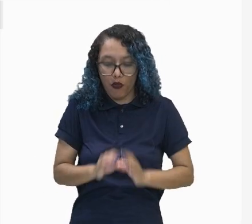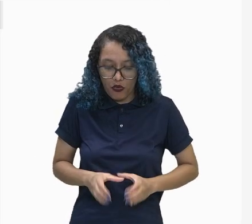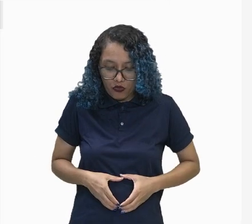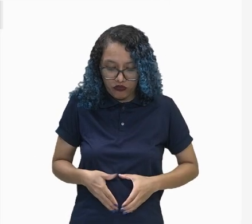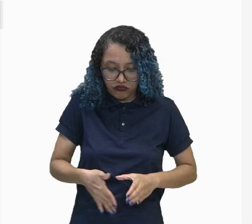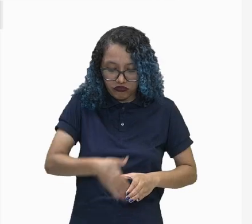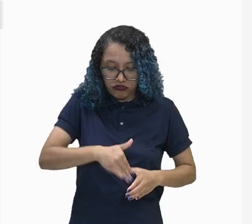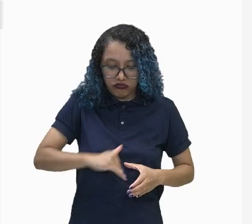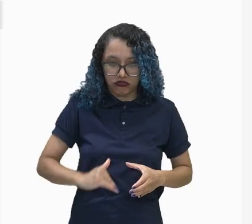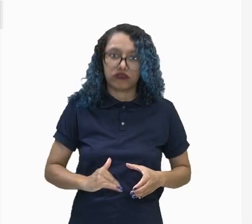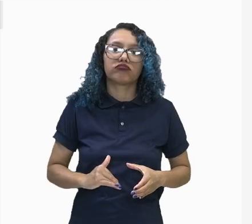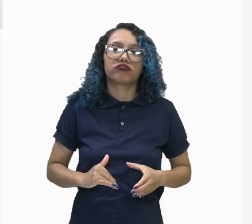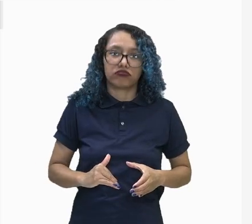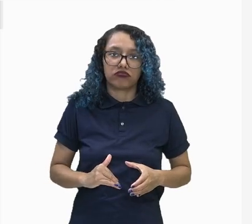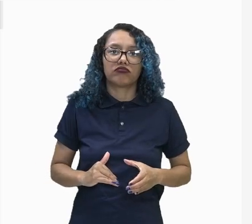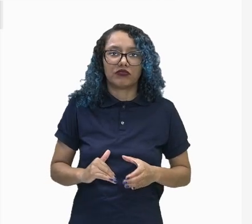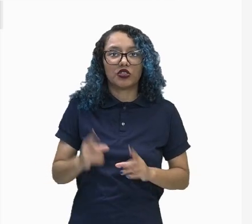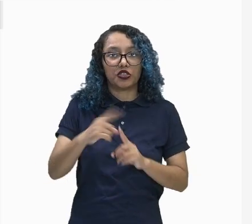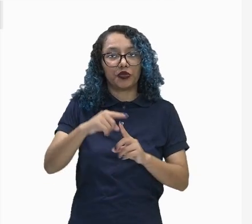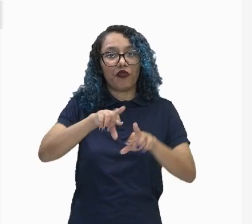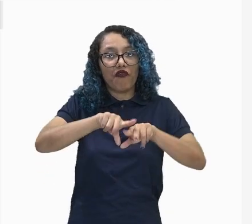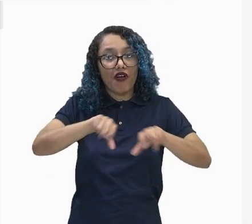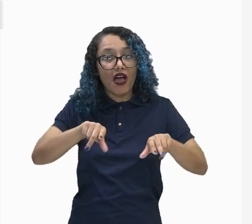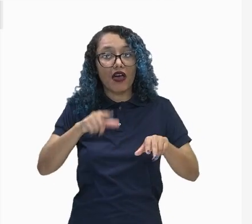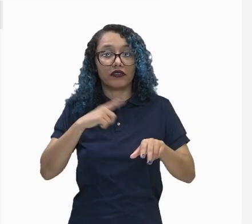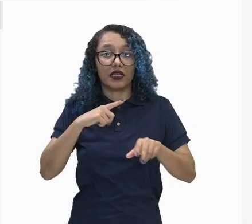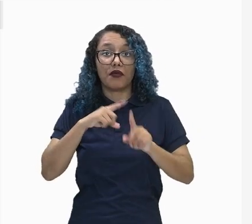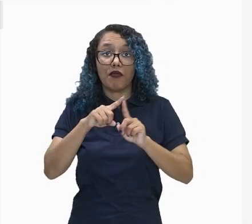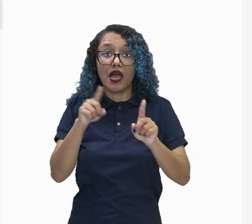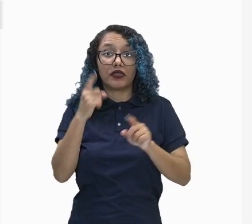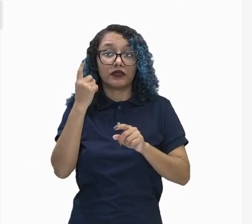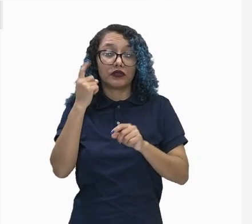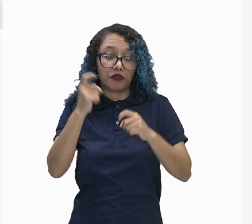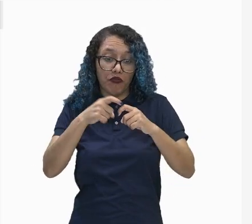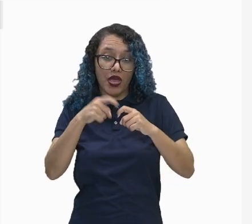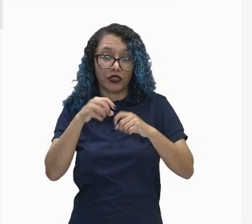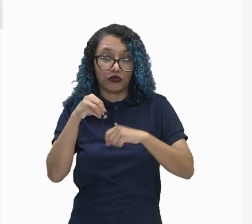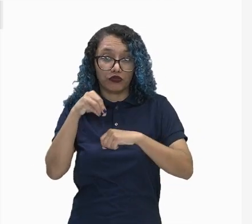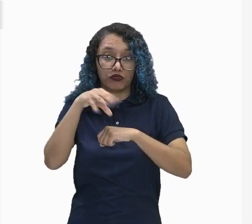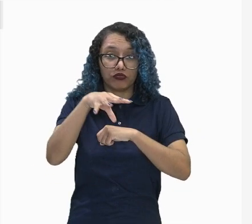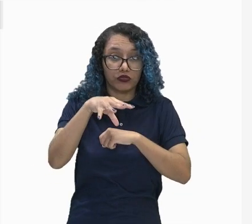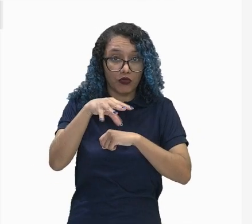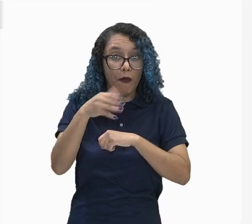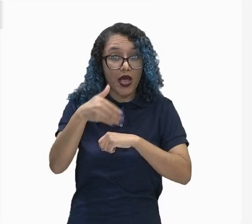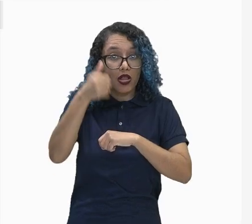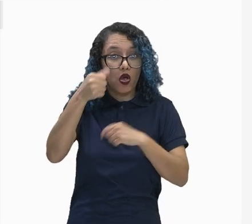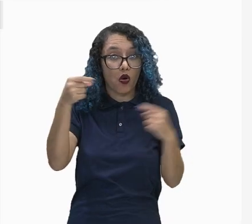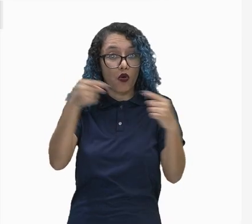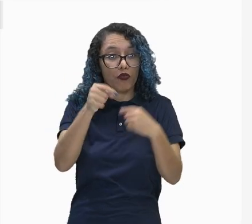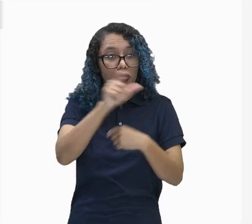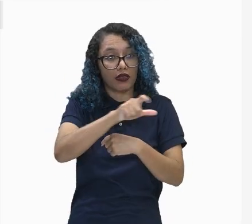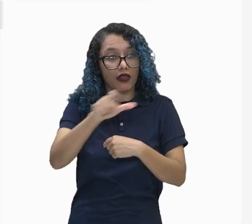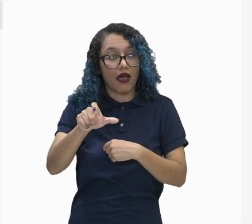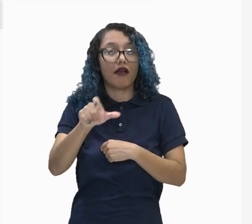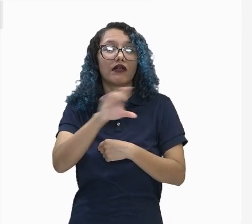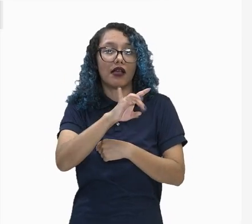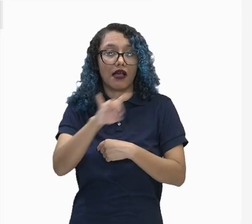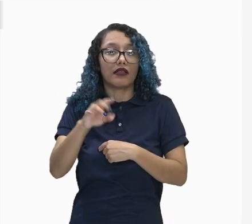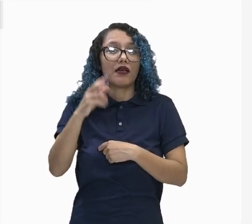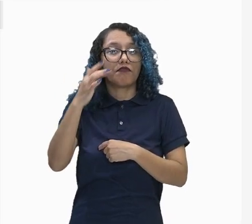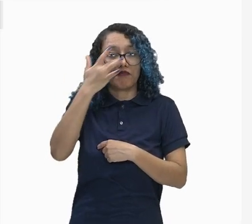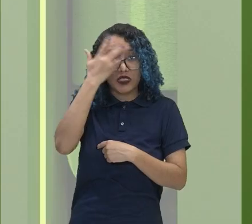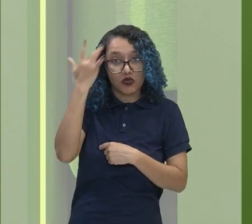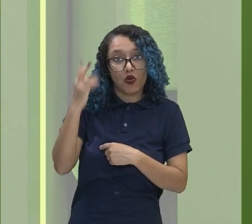de DIU, o médico é que deve indicar o mais adequado para cada pessoa. Então, isso aí também é muito particular,